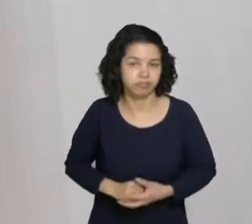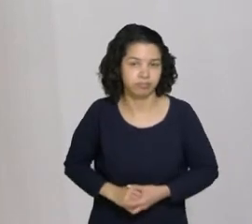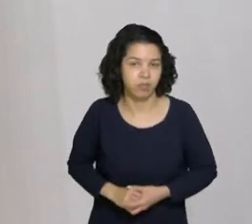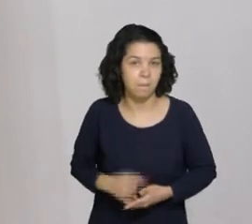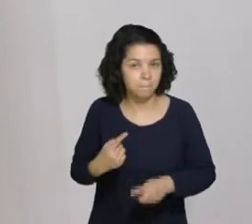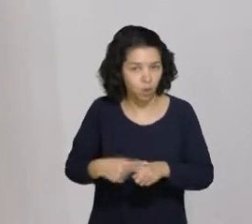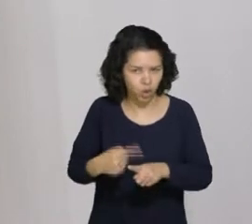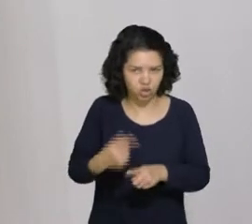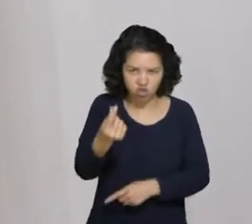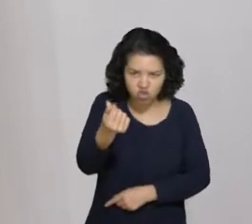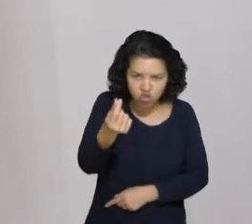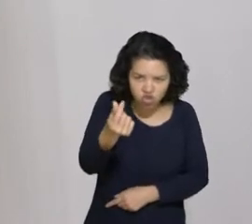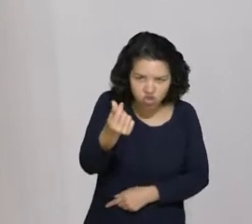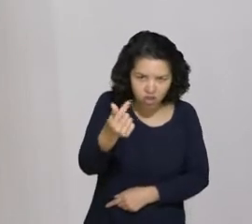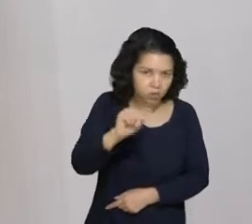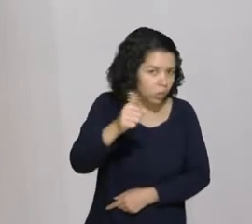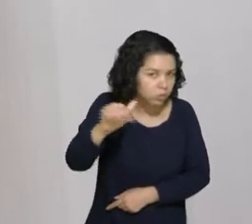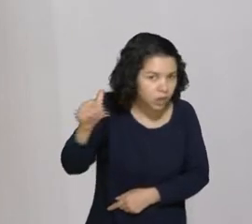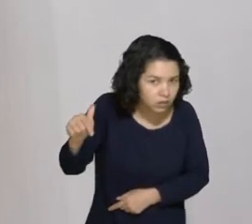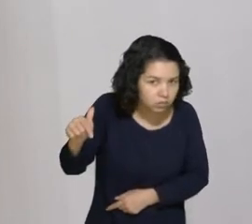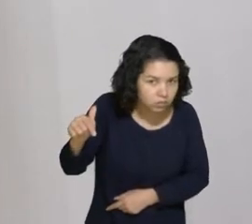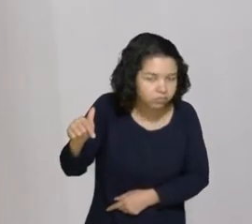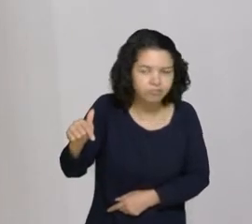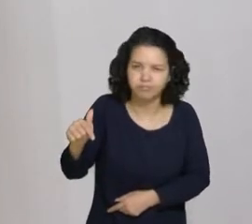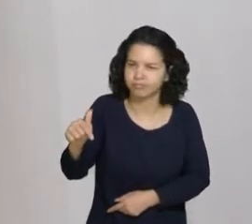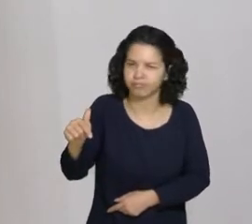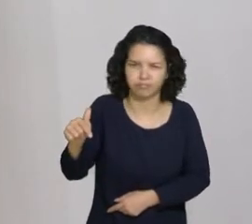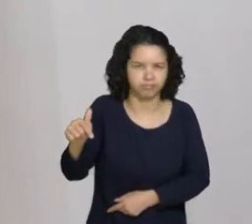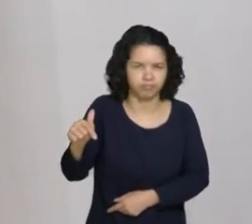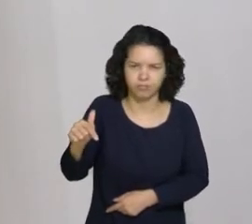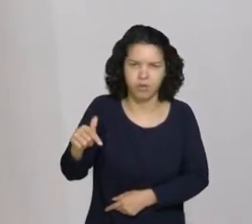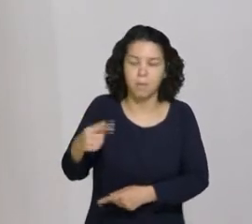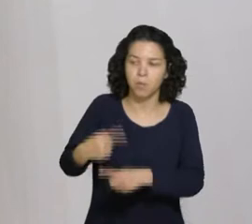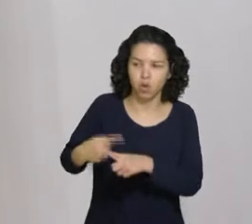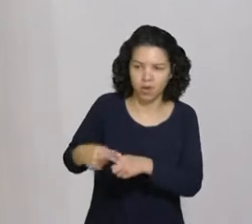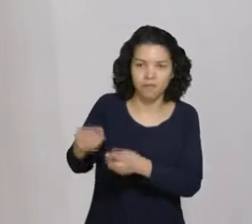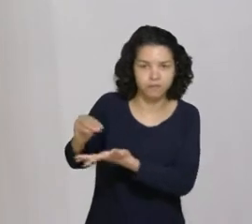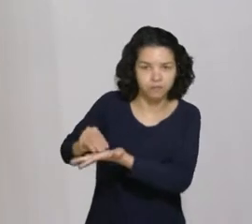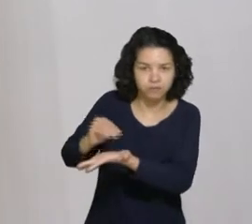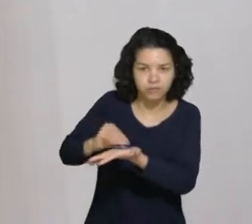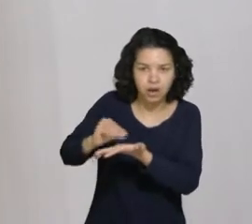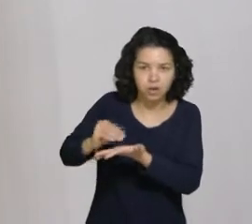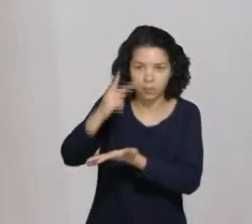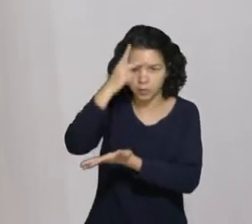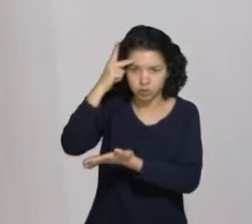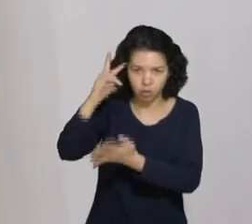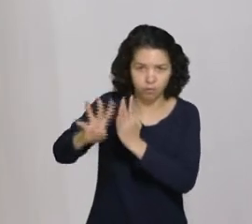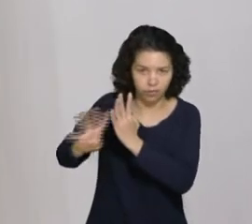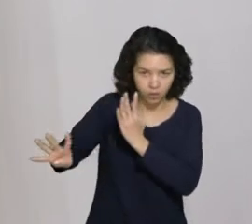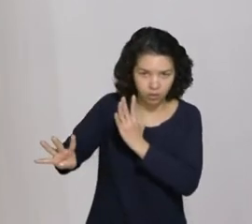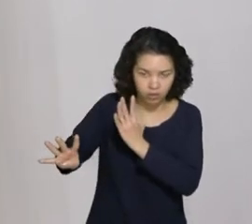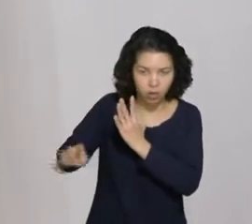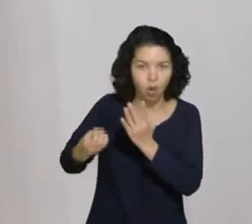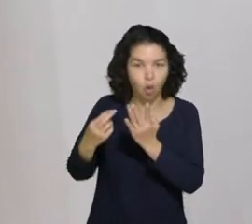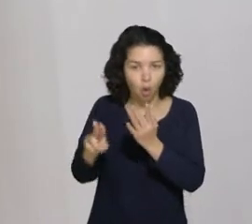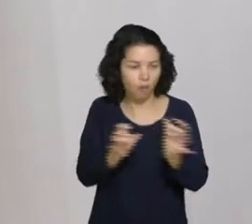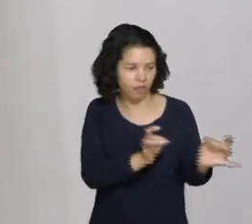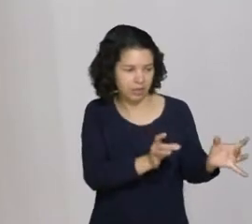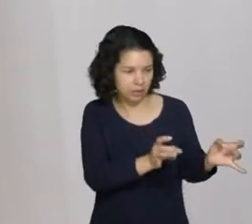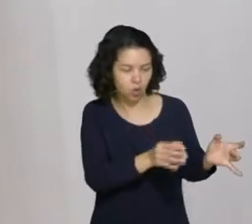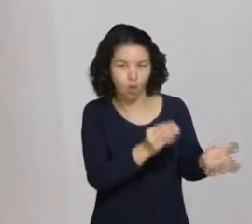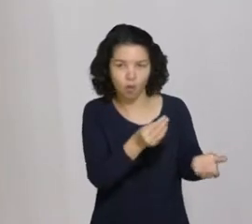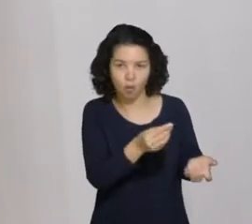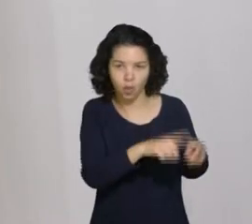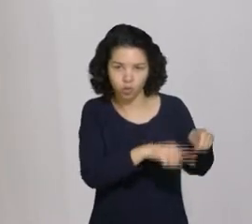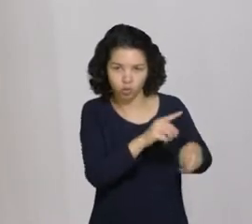porque não tem dinheiro não é porque não tem demanda não é porque não tem fornecedor é porque